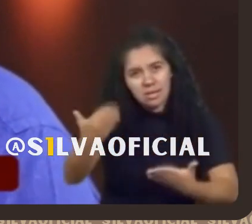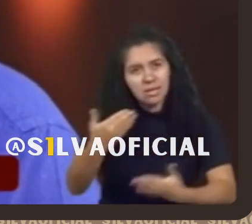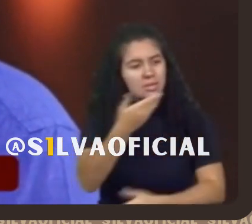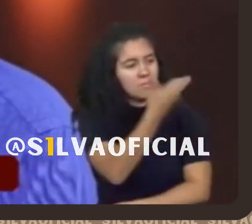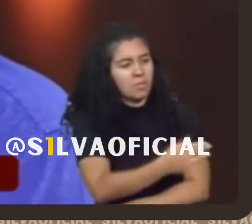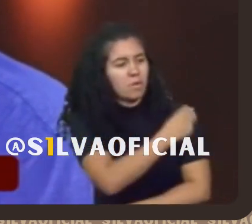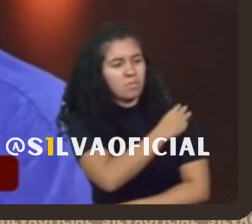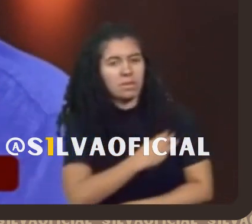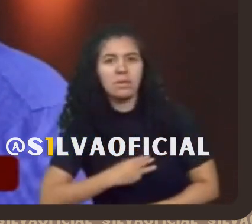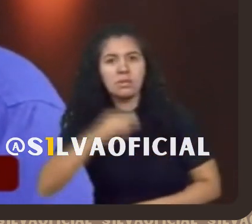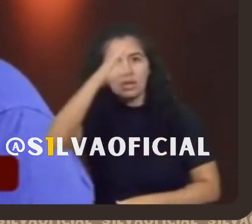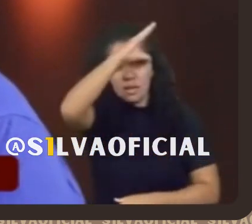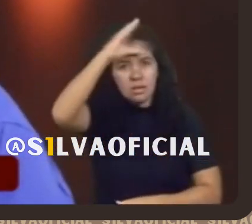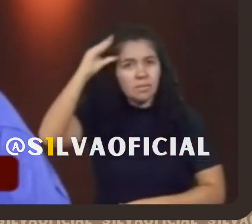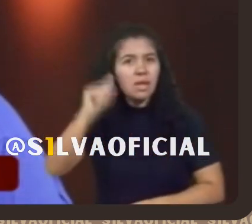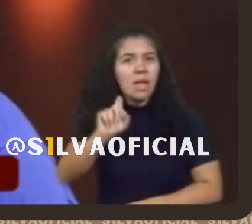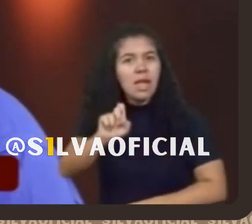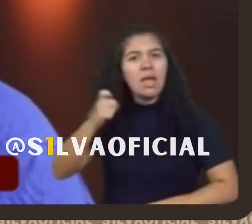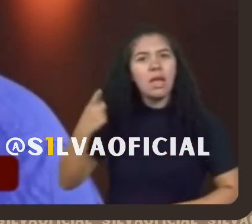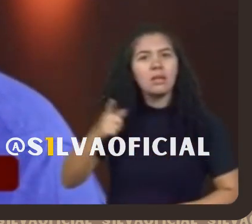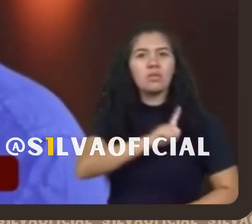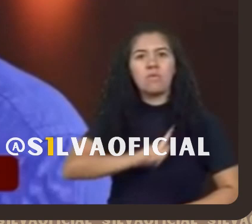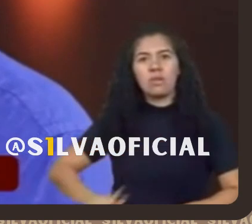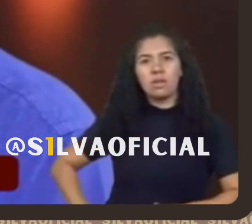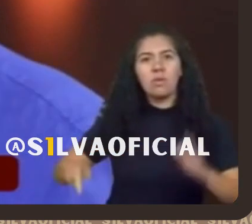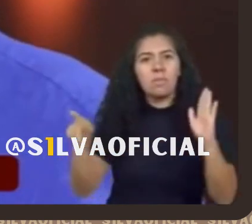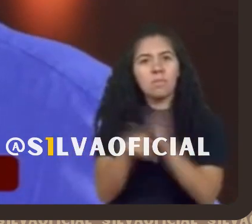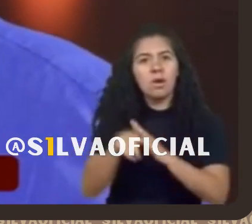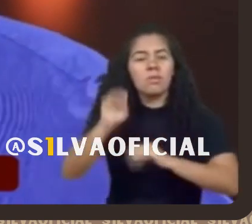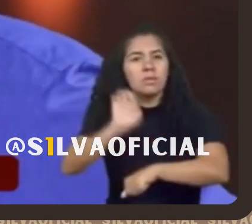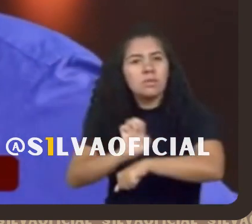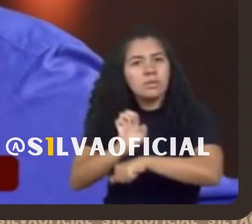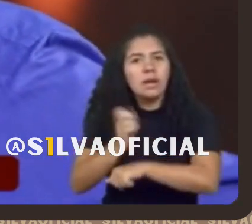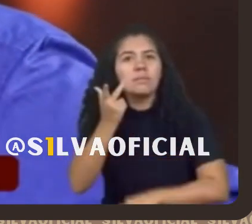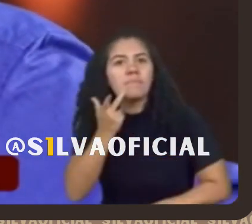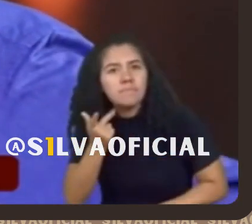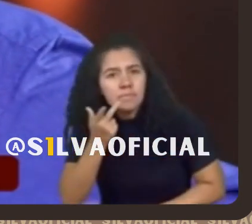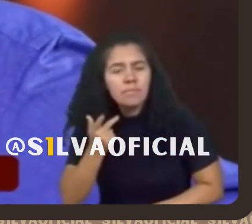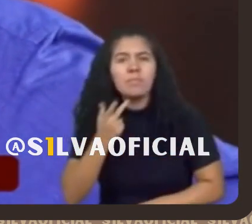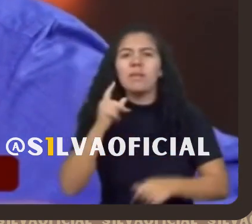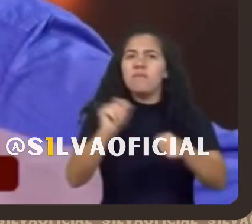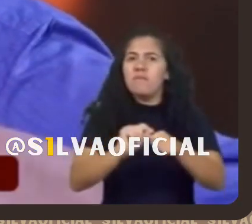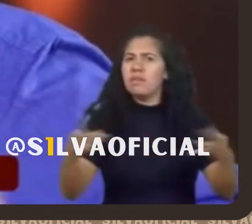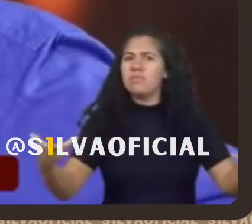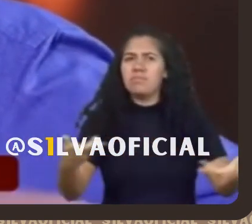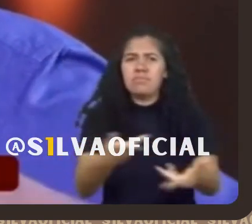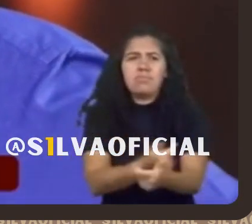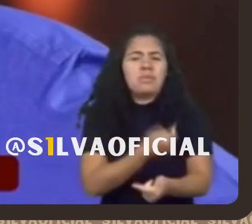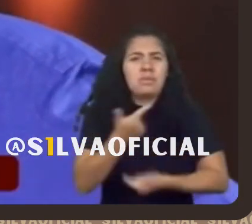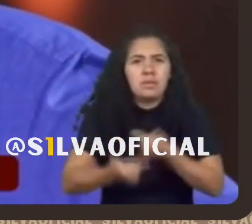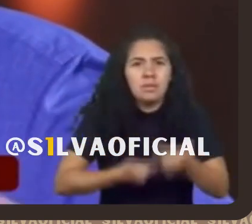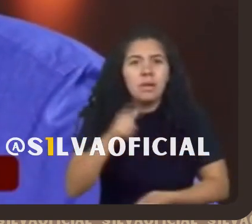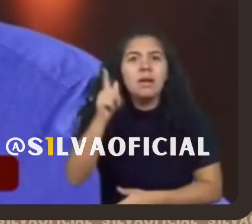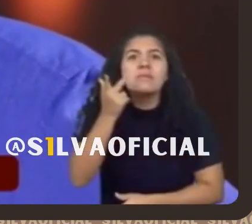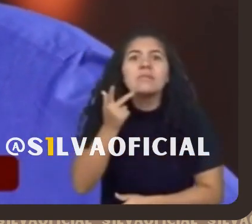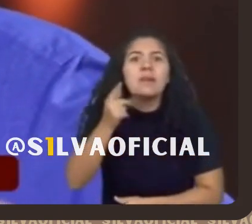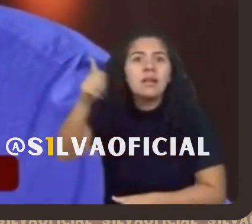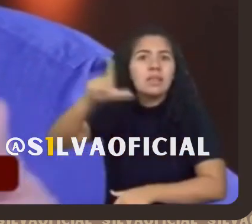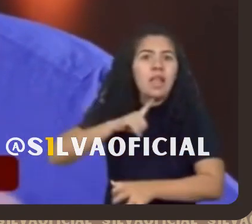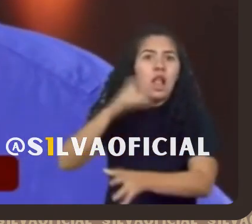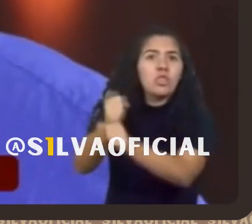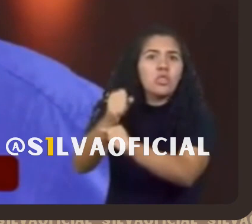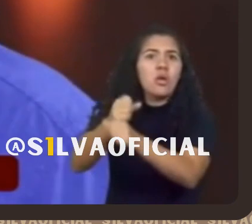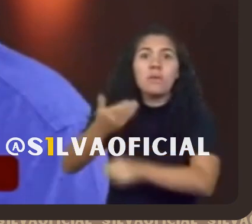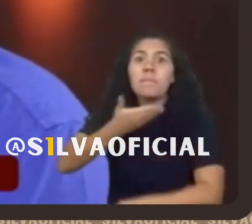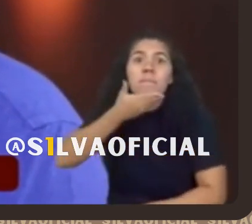governador do Ceará que foi um extraordinário Governador é no Ceará que a gente tem das melhores notas da Educação no